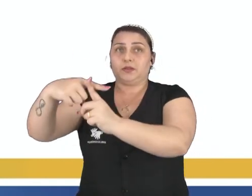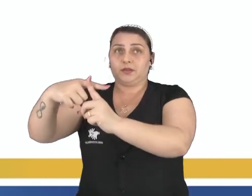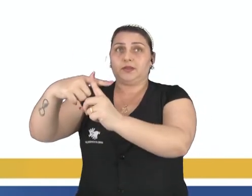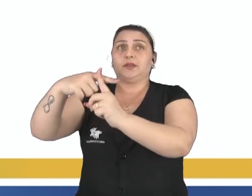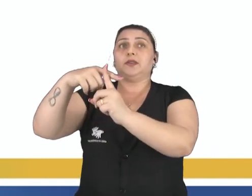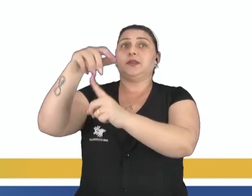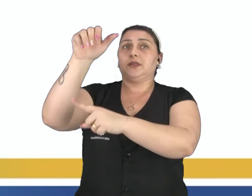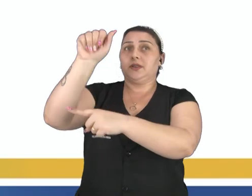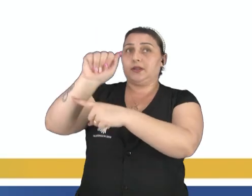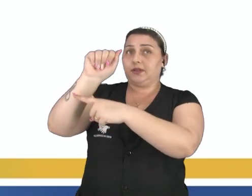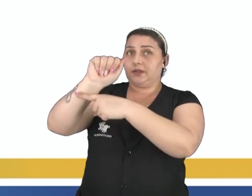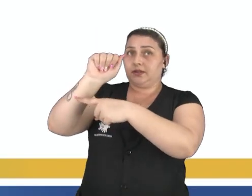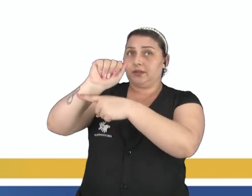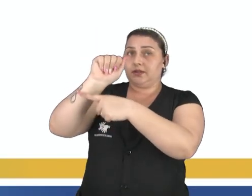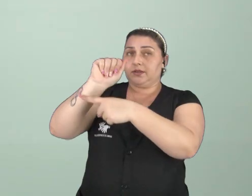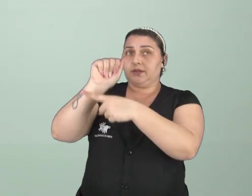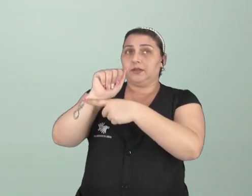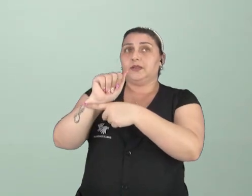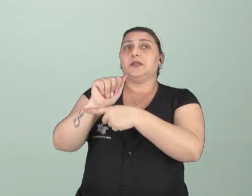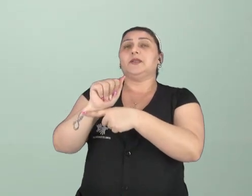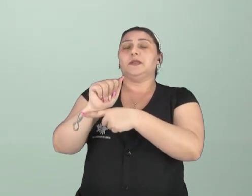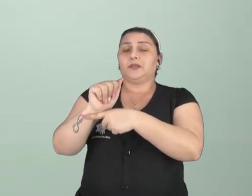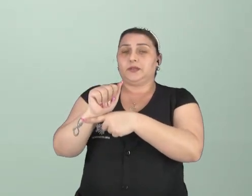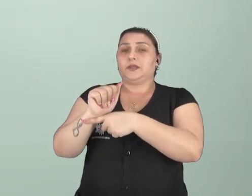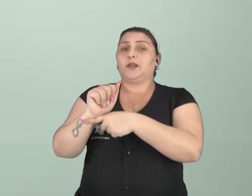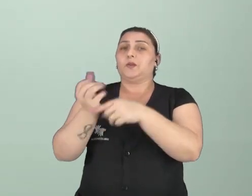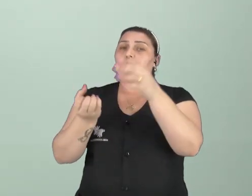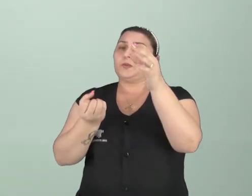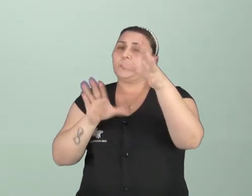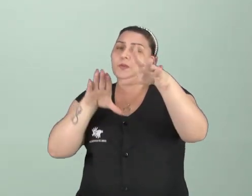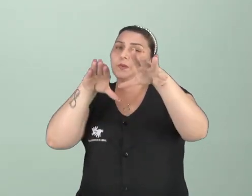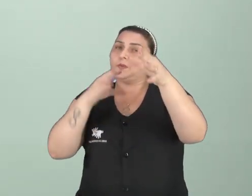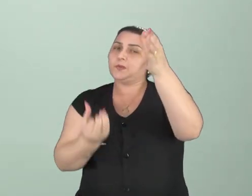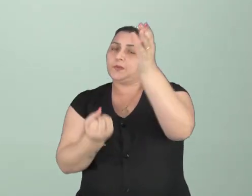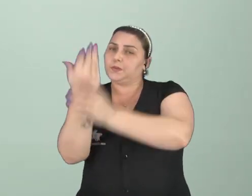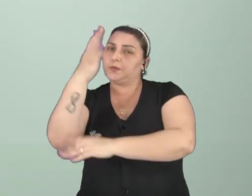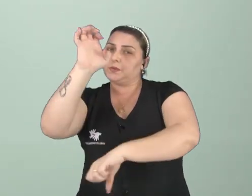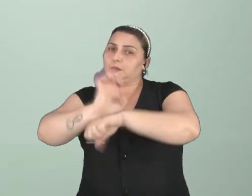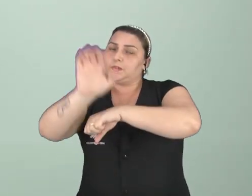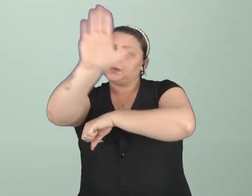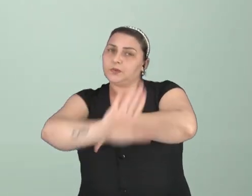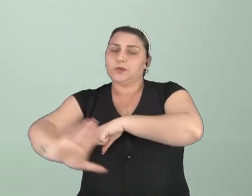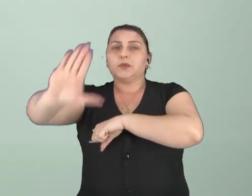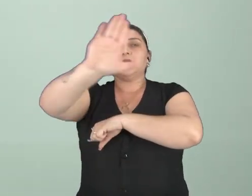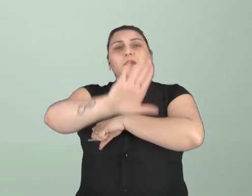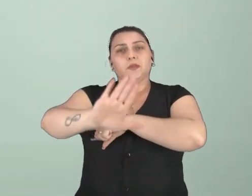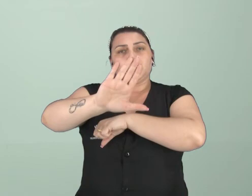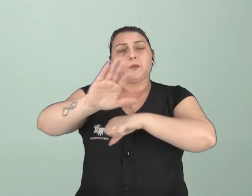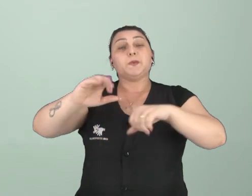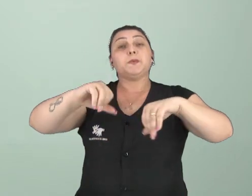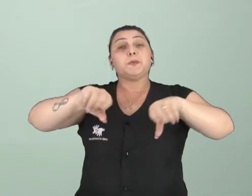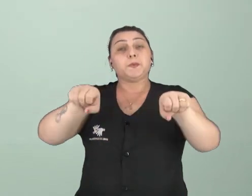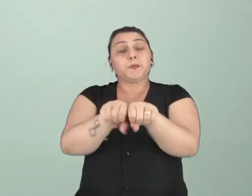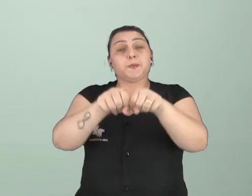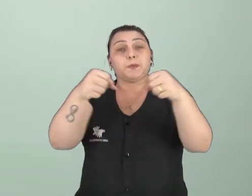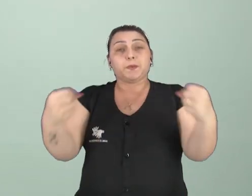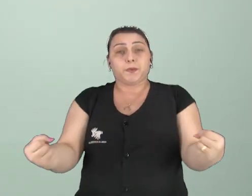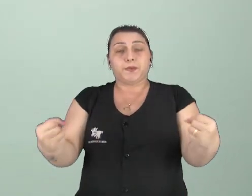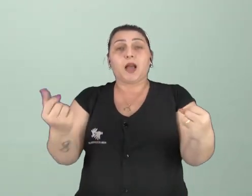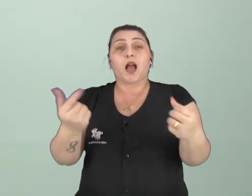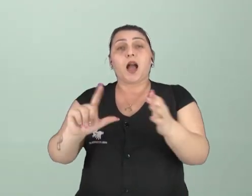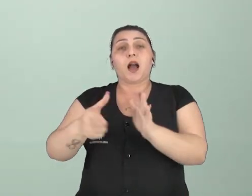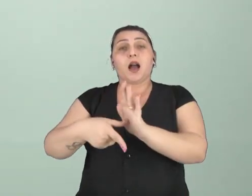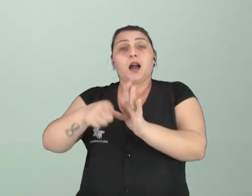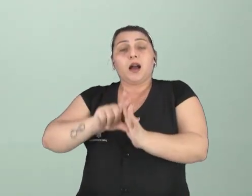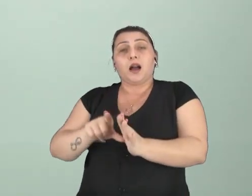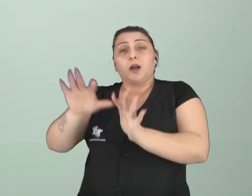certo? Tudo isso aí está falando da formação desse Estado Nacional que simboliza esse rompimento do poder que antes era